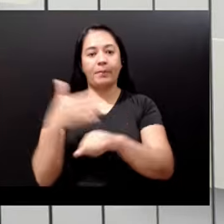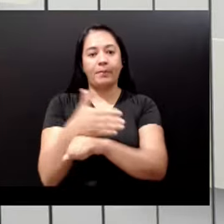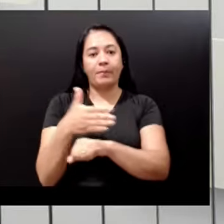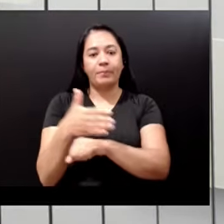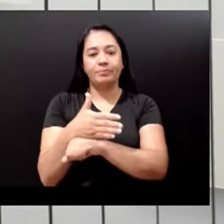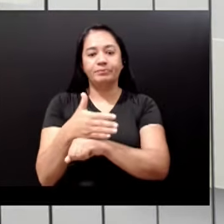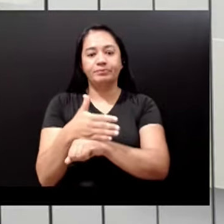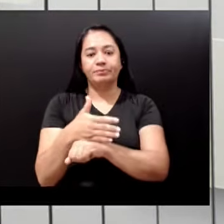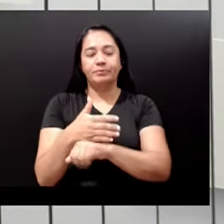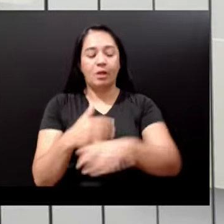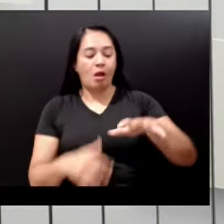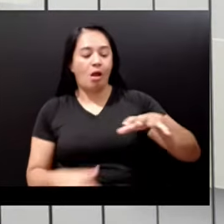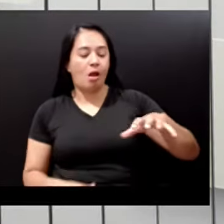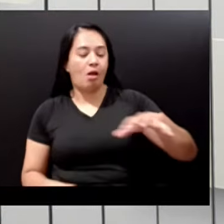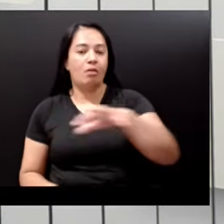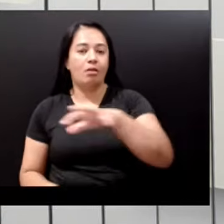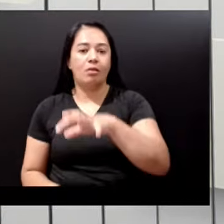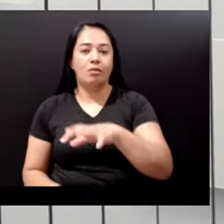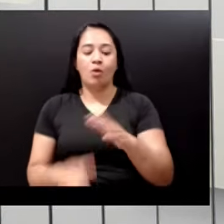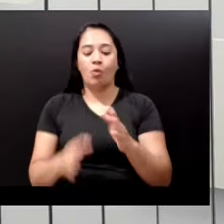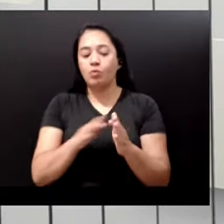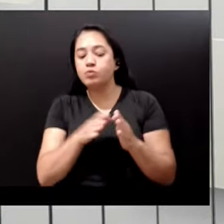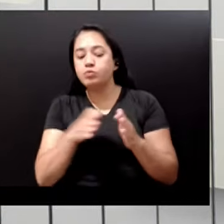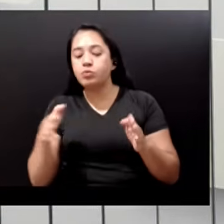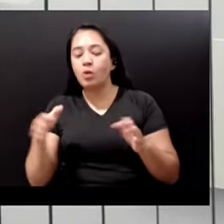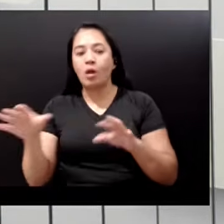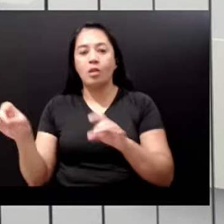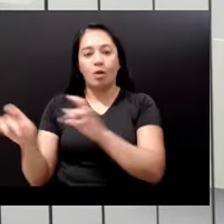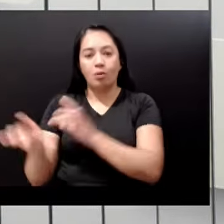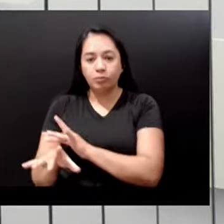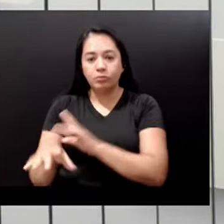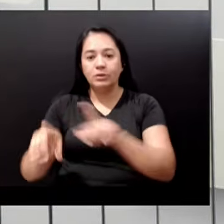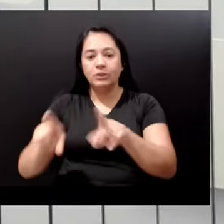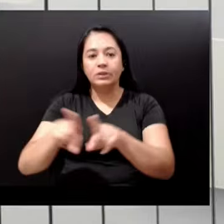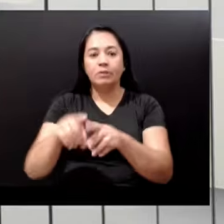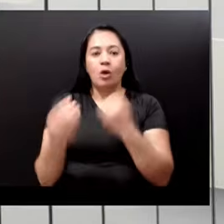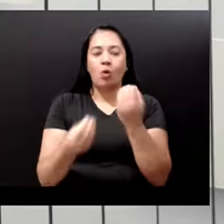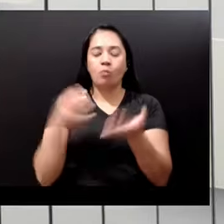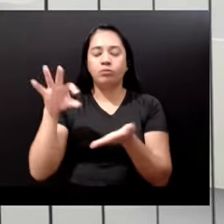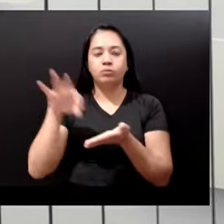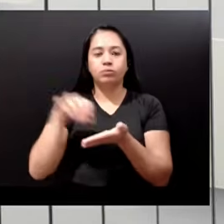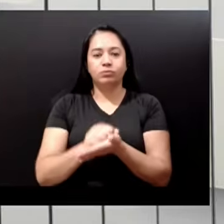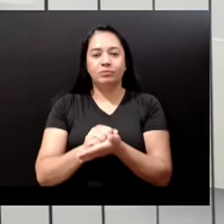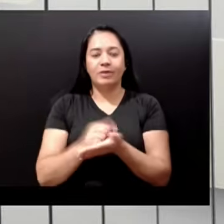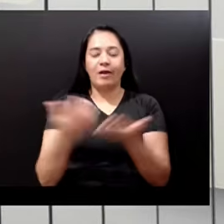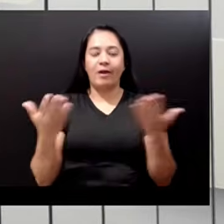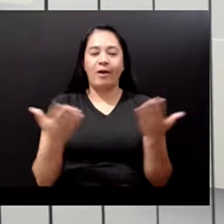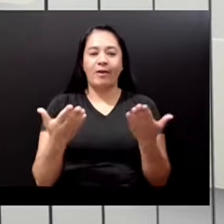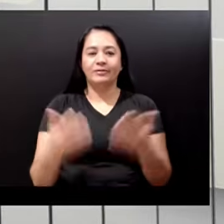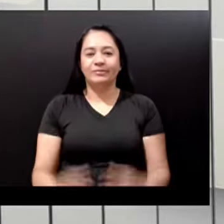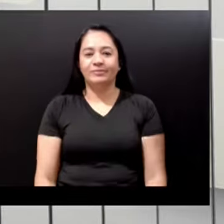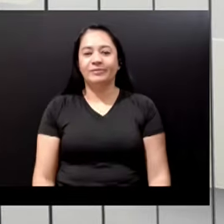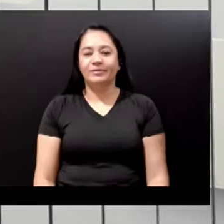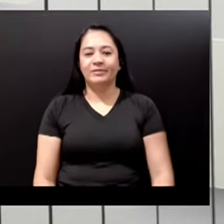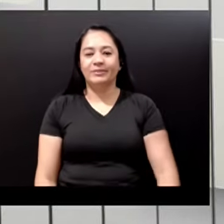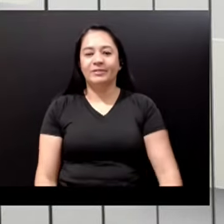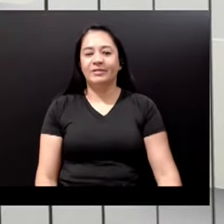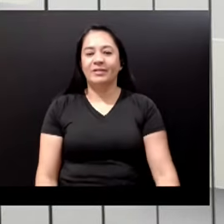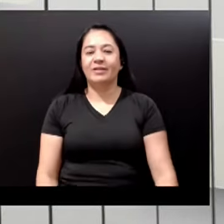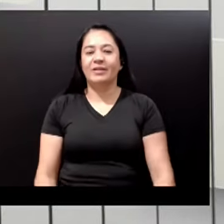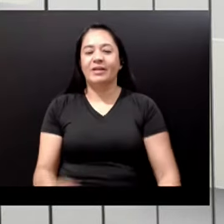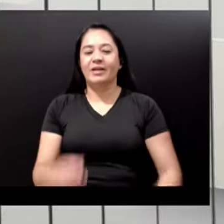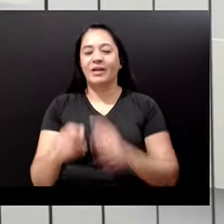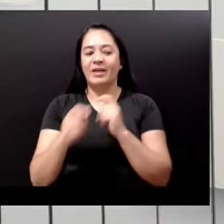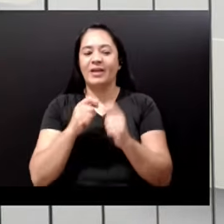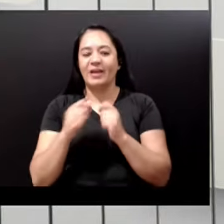áreas, prazo para conclusão e como se inscrever, eu aciono a repórter Alexandra Dias, lá do Centro